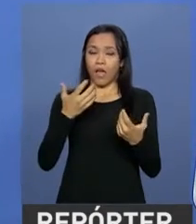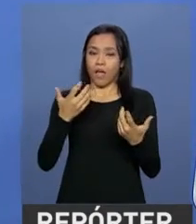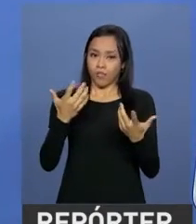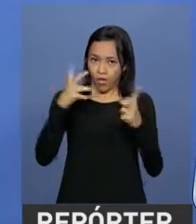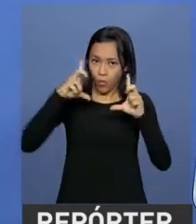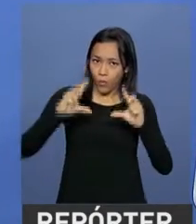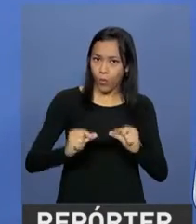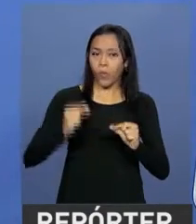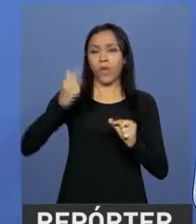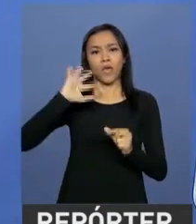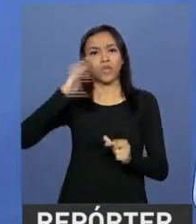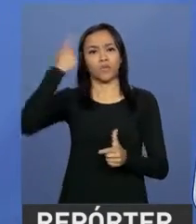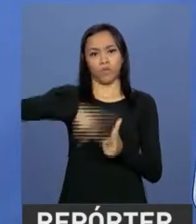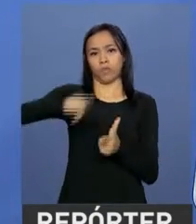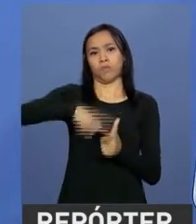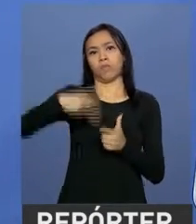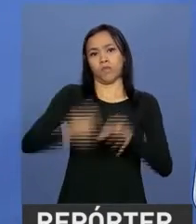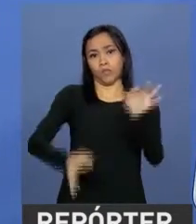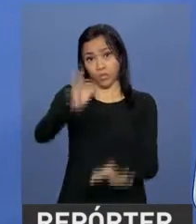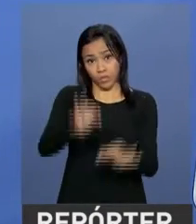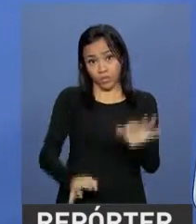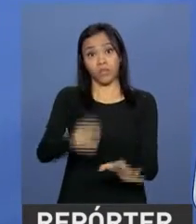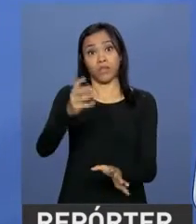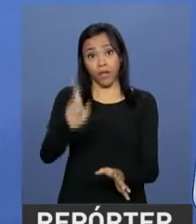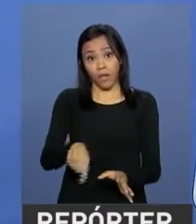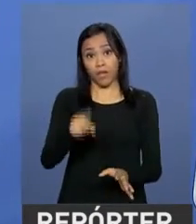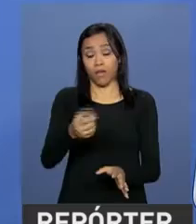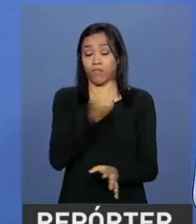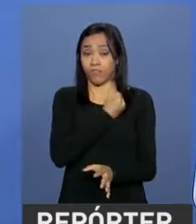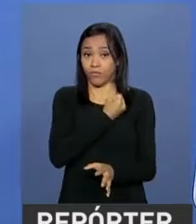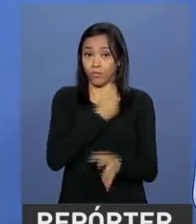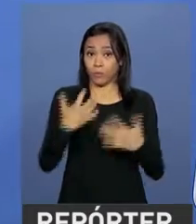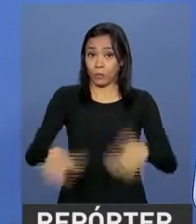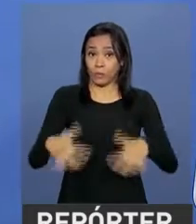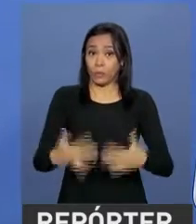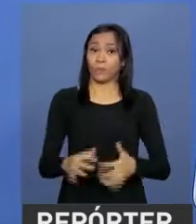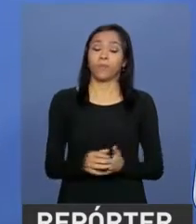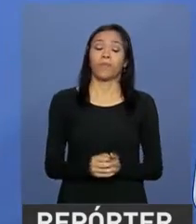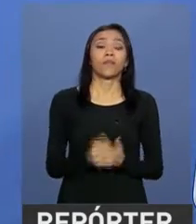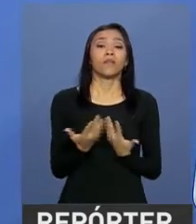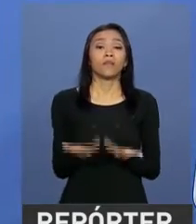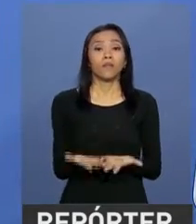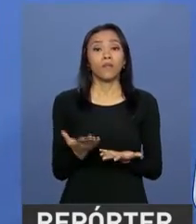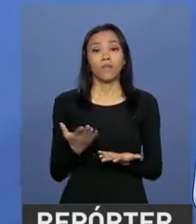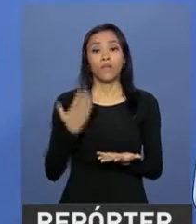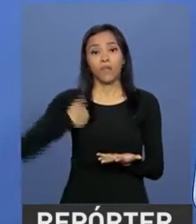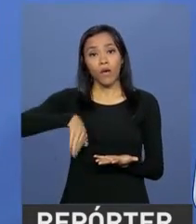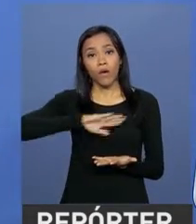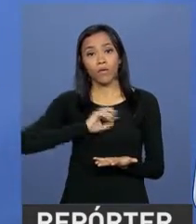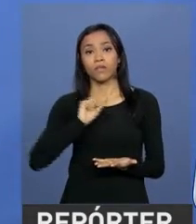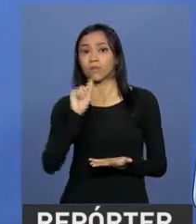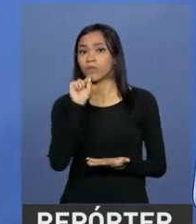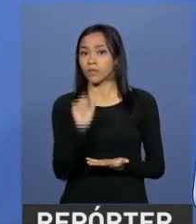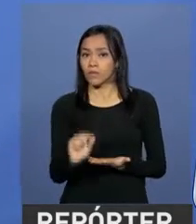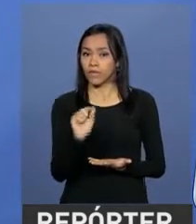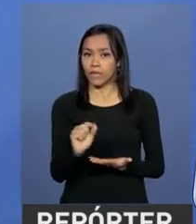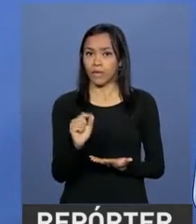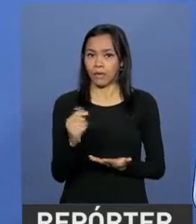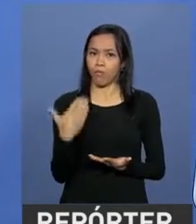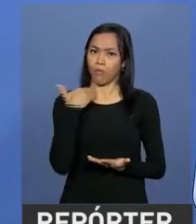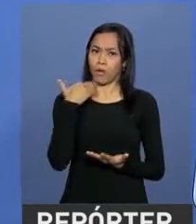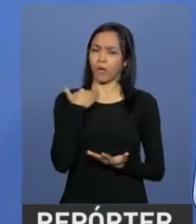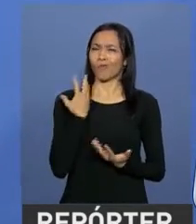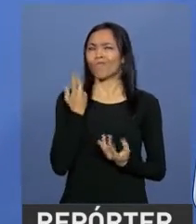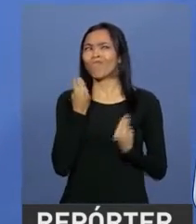número quase 90% maior do que o do ano passado, no mesmo período. Então, nós buscamos como o banco